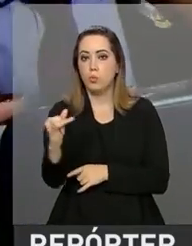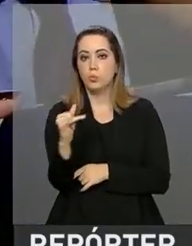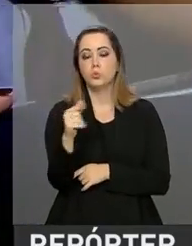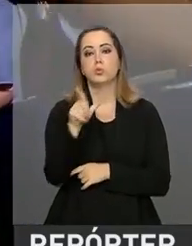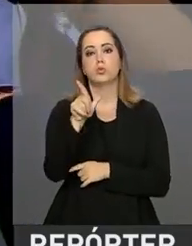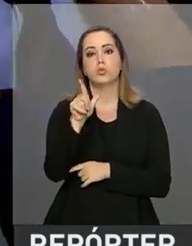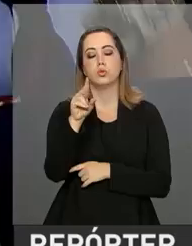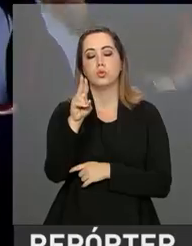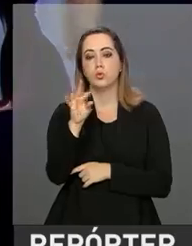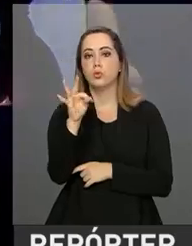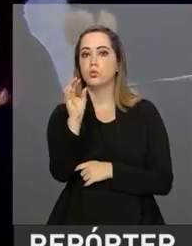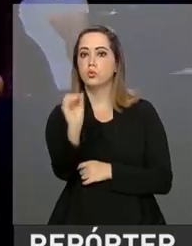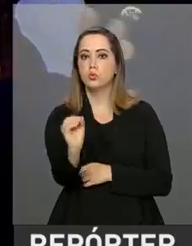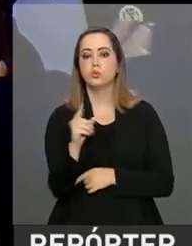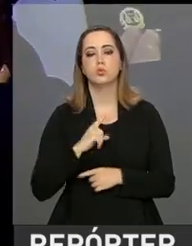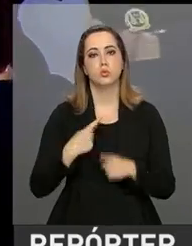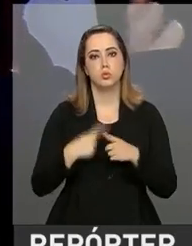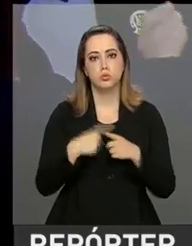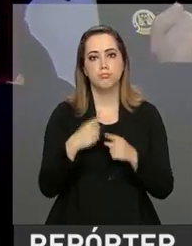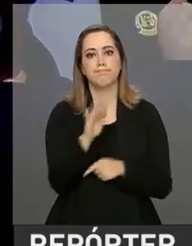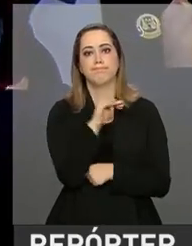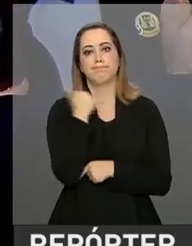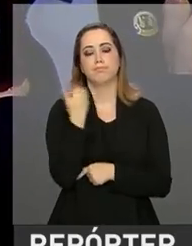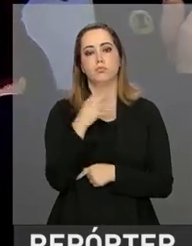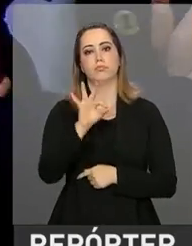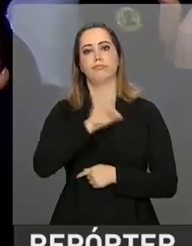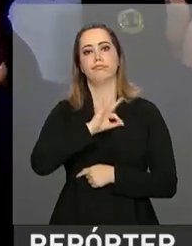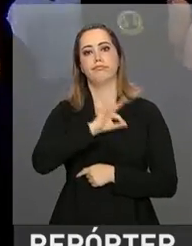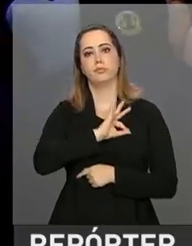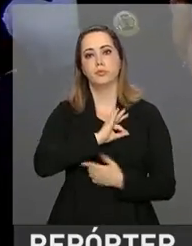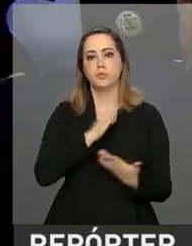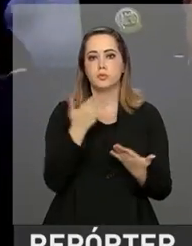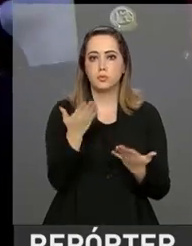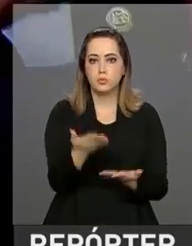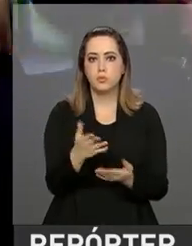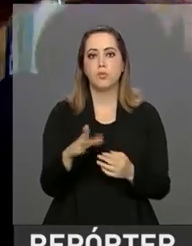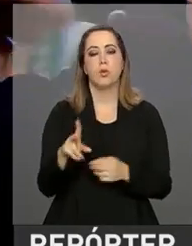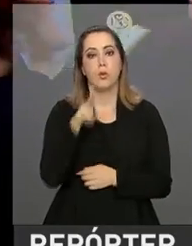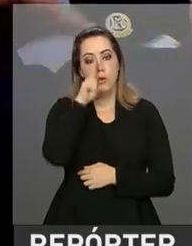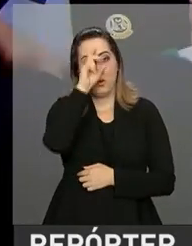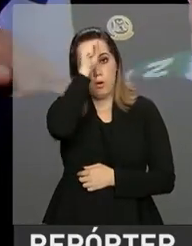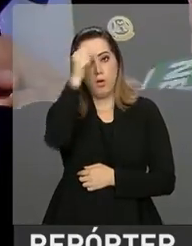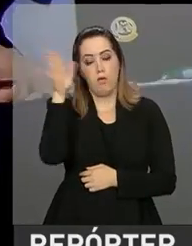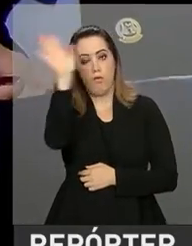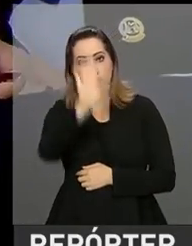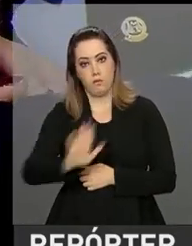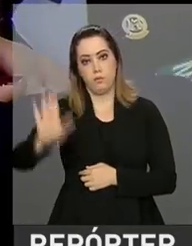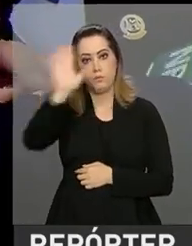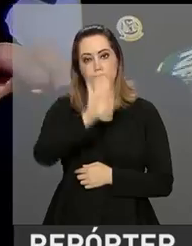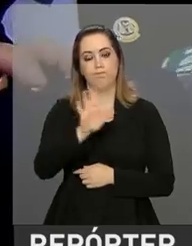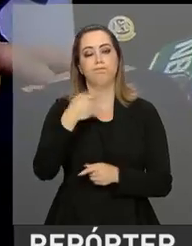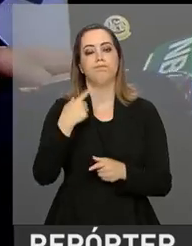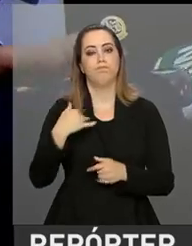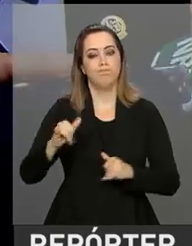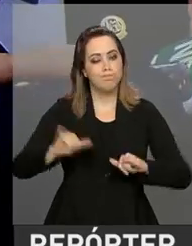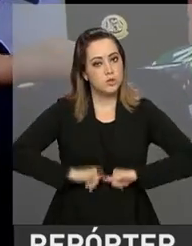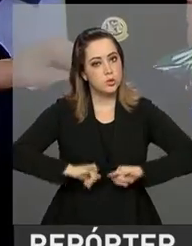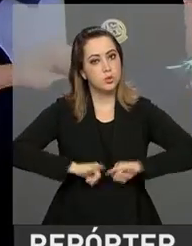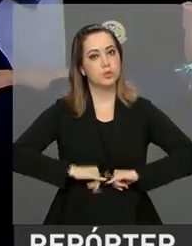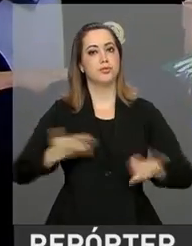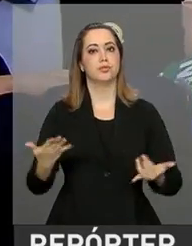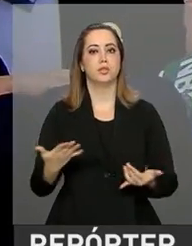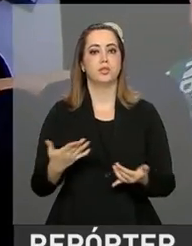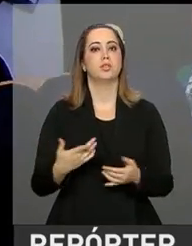pela morte desta deste soldado da Força Nacional que sofreu que foi